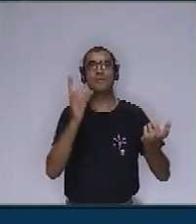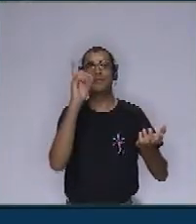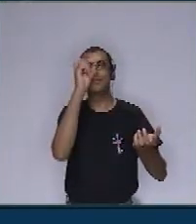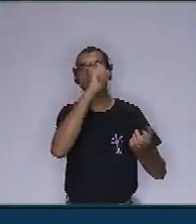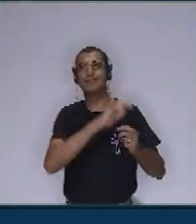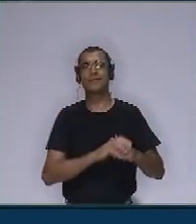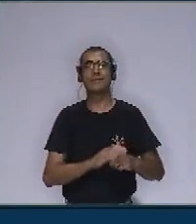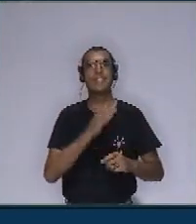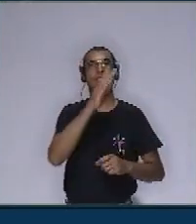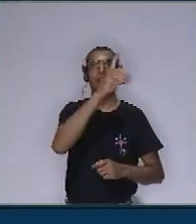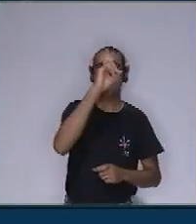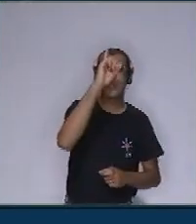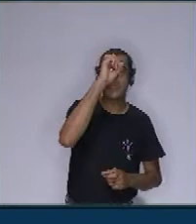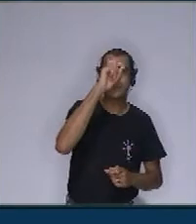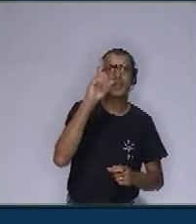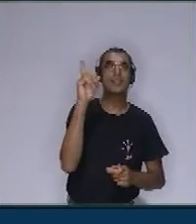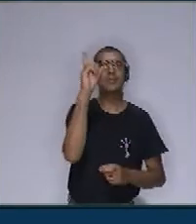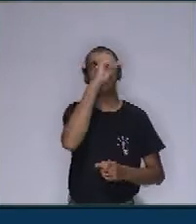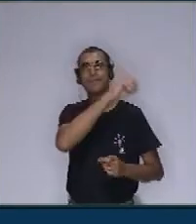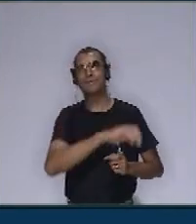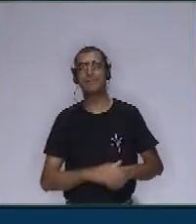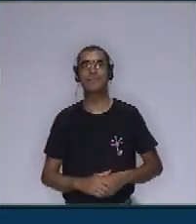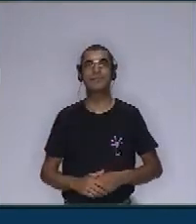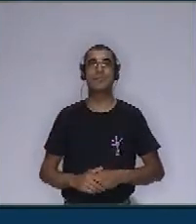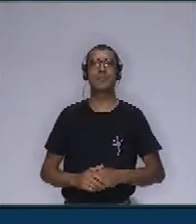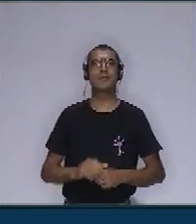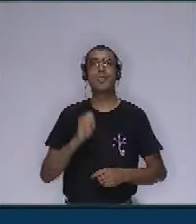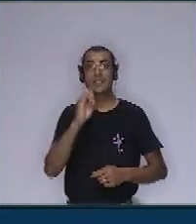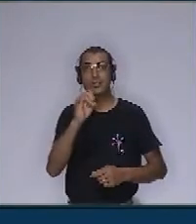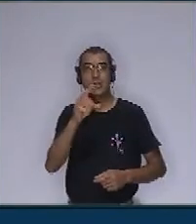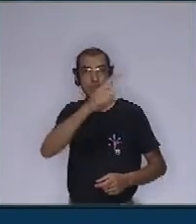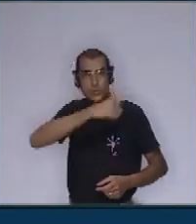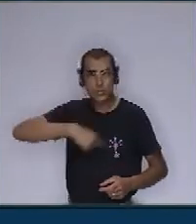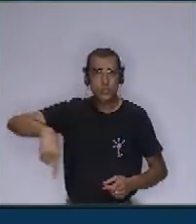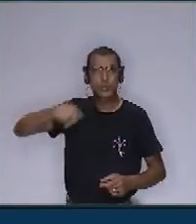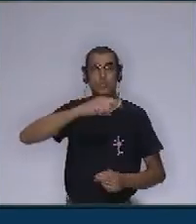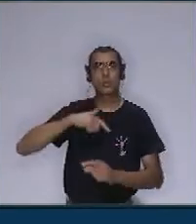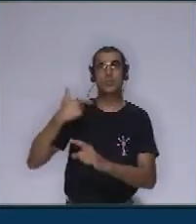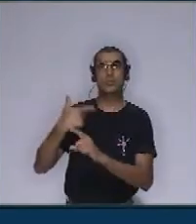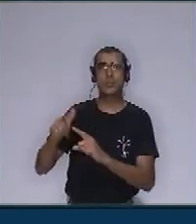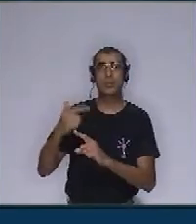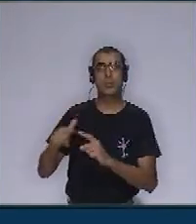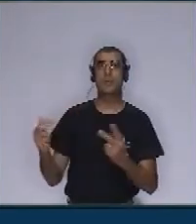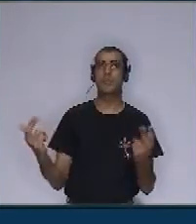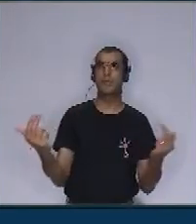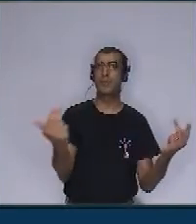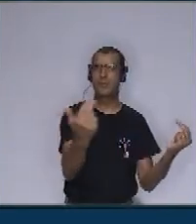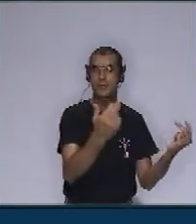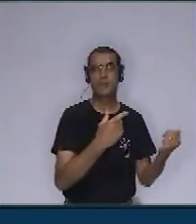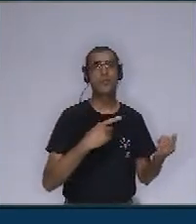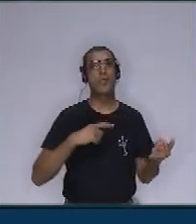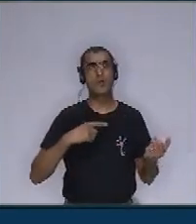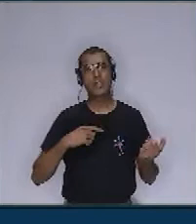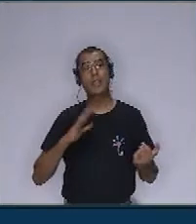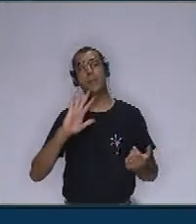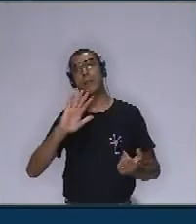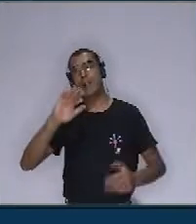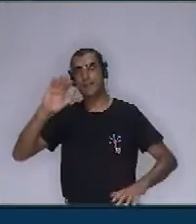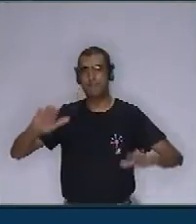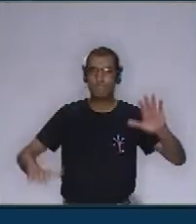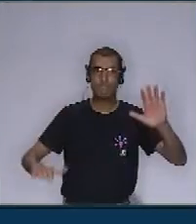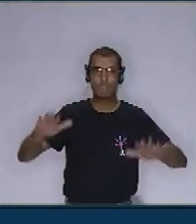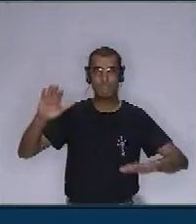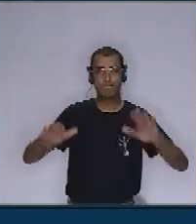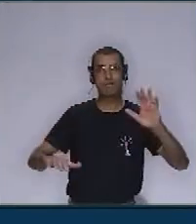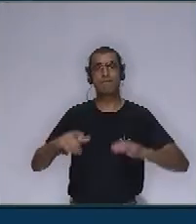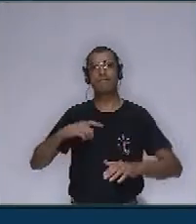estivesse vivendo todo mundo ao mesmo tempo o mesmo problema, a gente viveu ele de formas muito diferentes. E parte